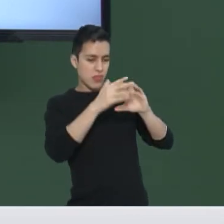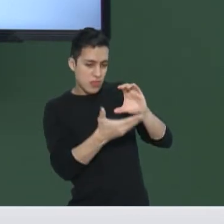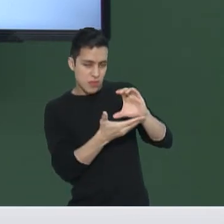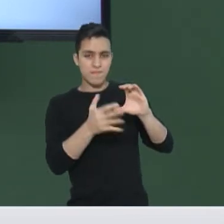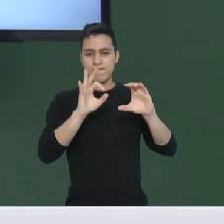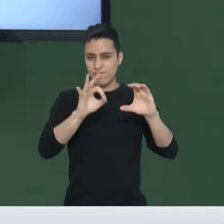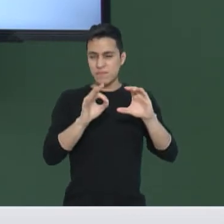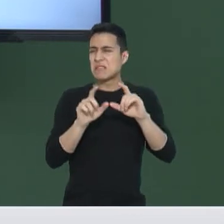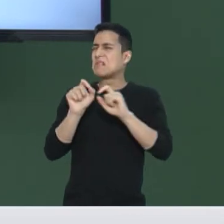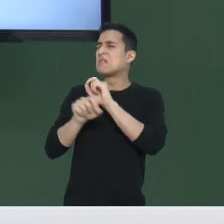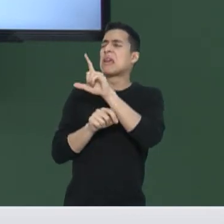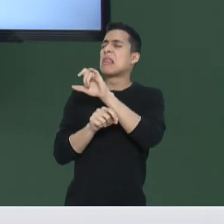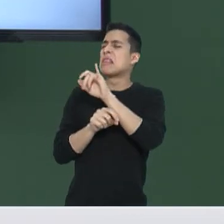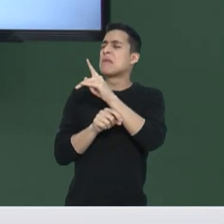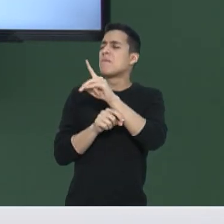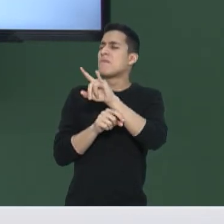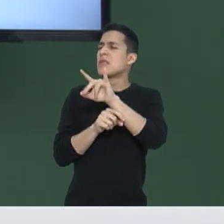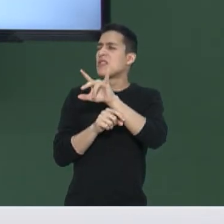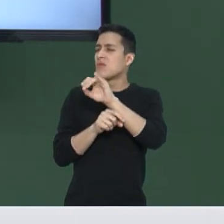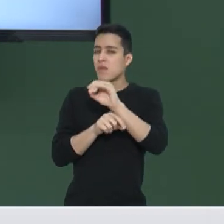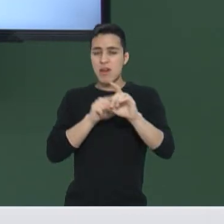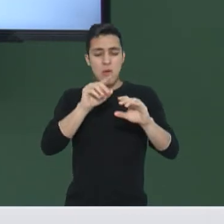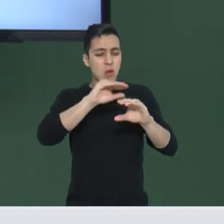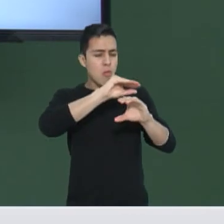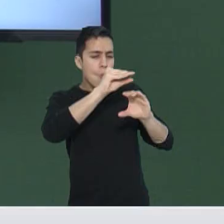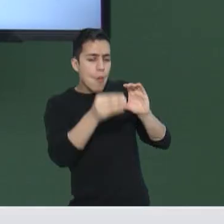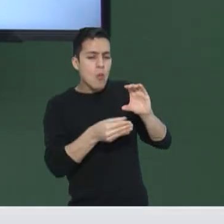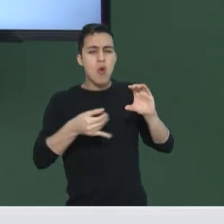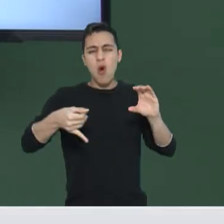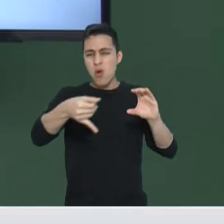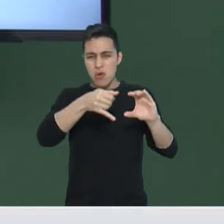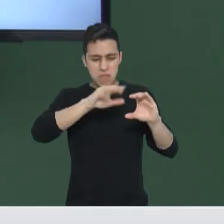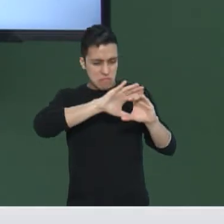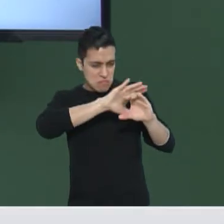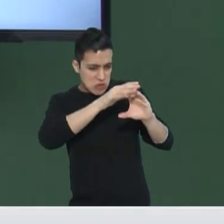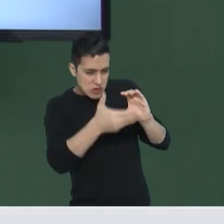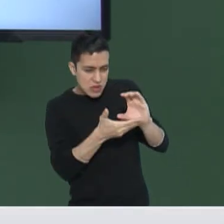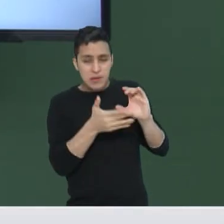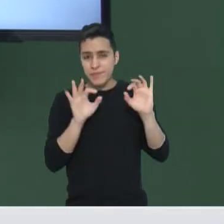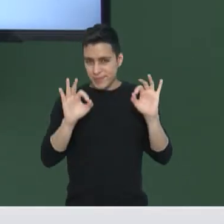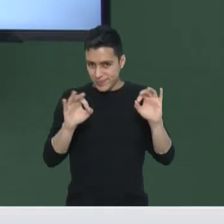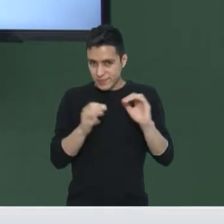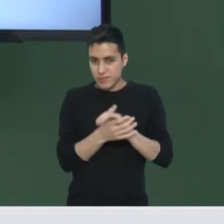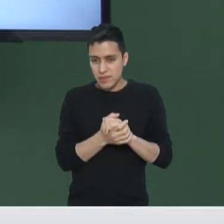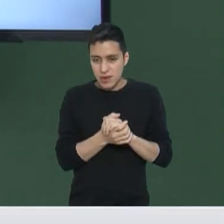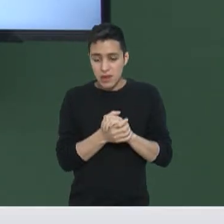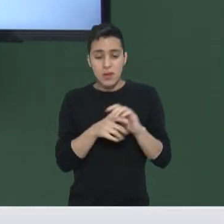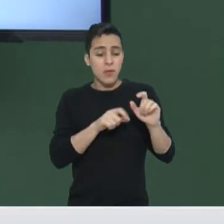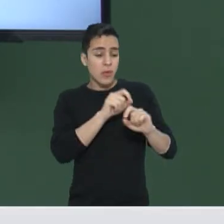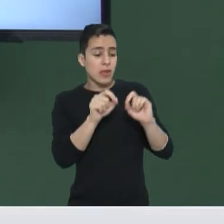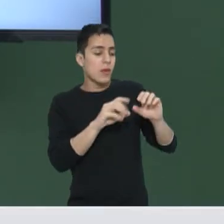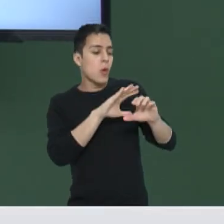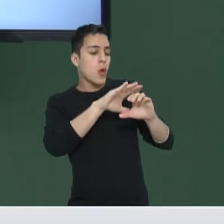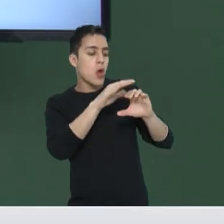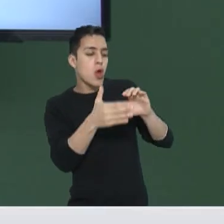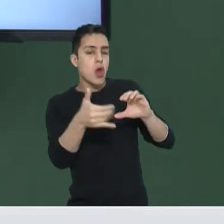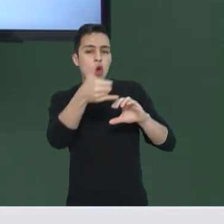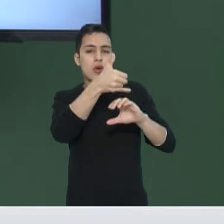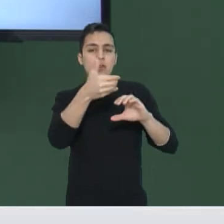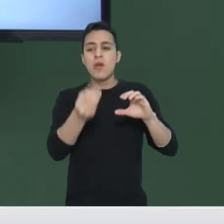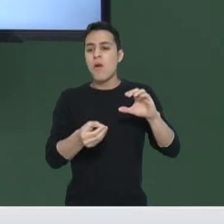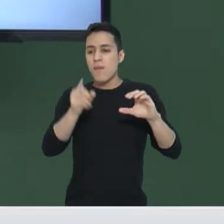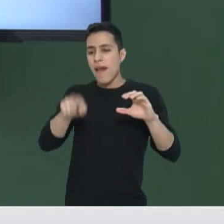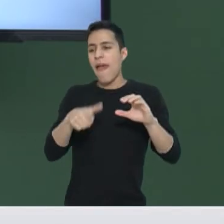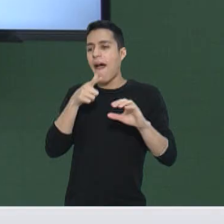lipídios. Professora, o que é lipídio? Lipídio é uma capinha de gordura. É, gordura. E gordura sai com